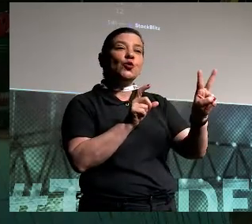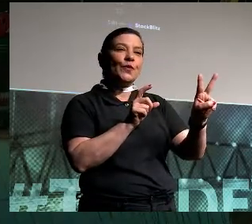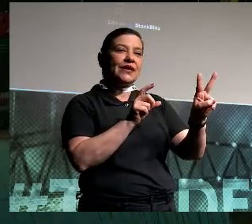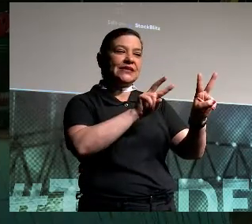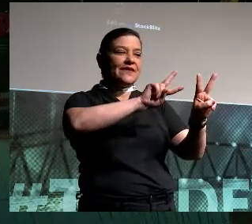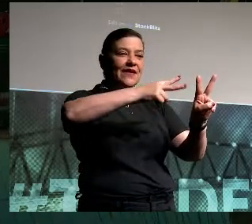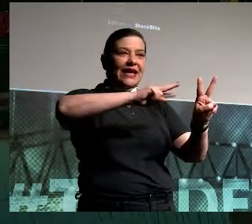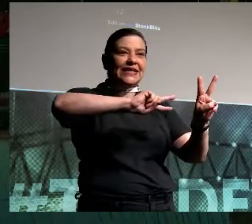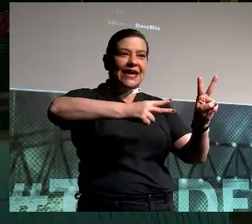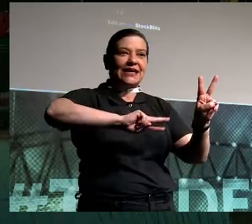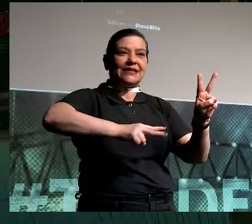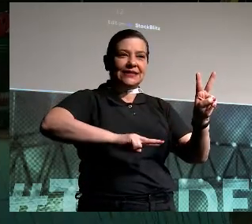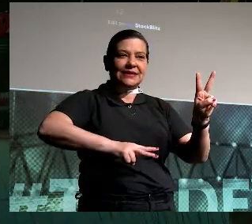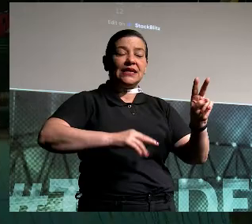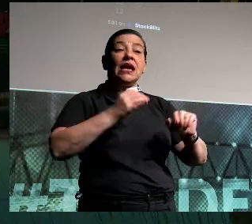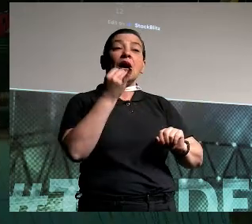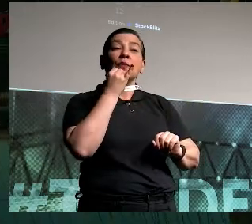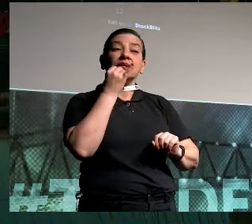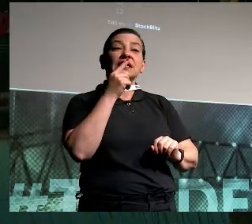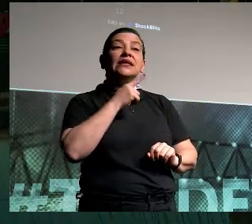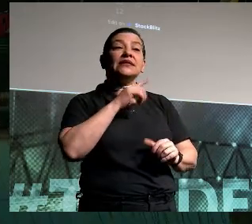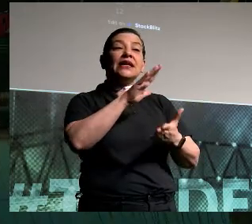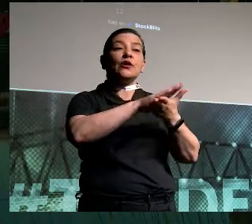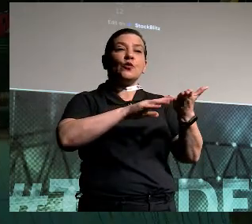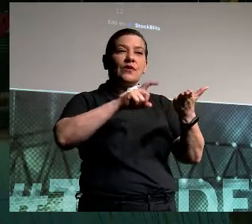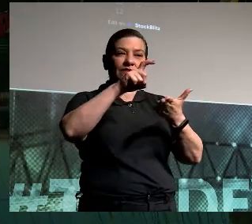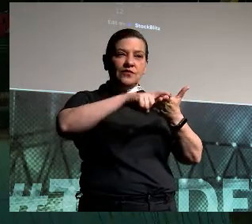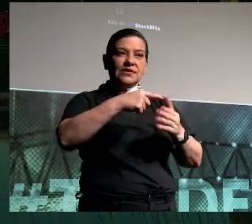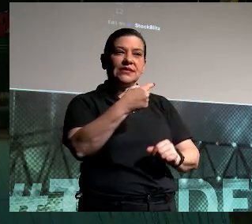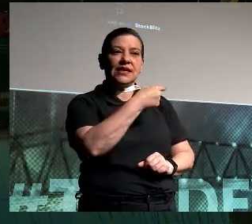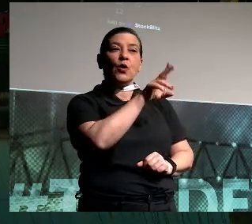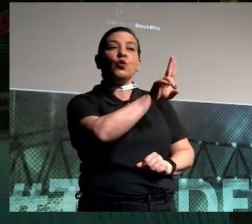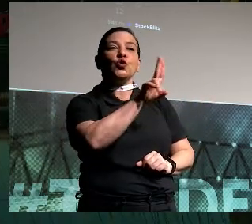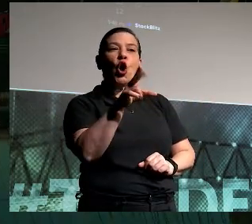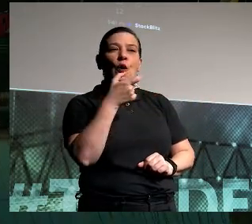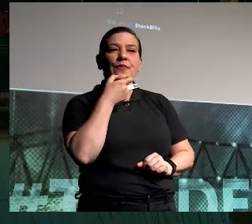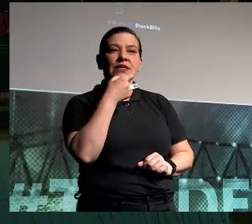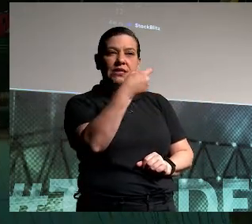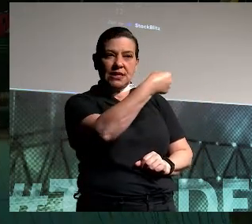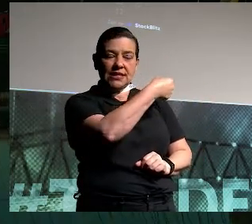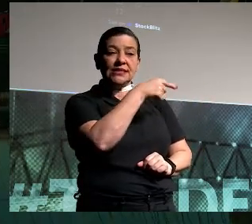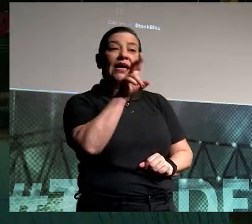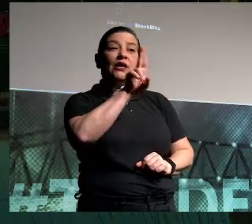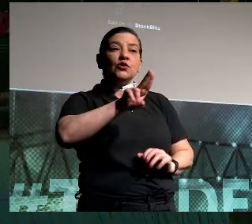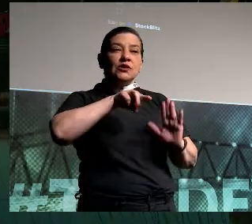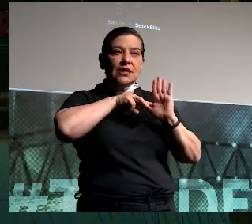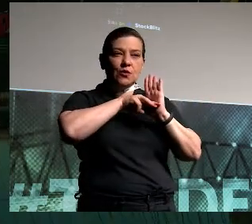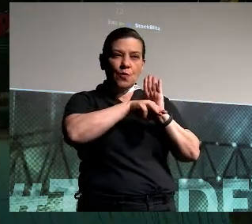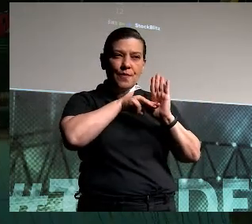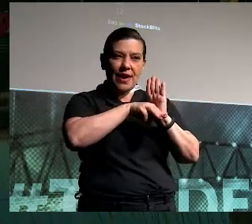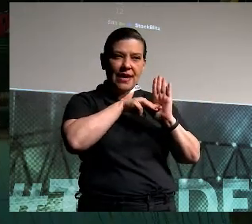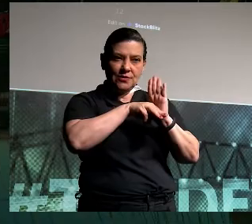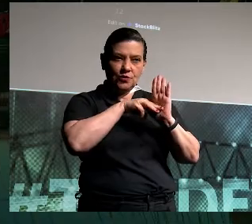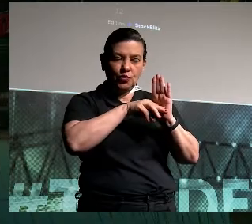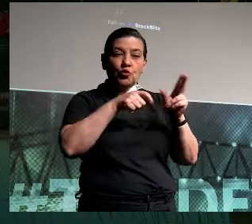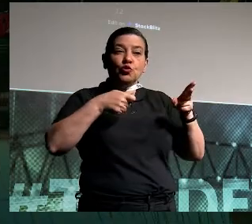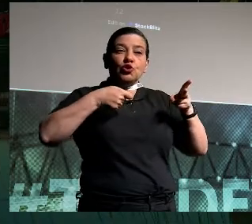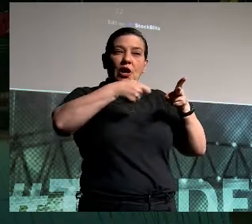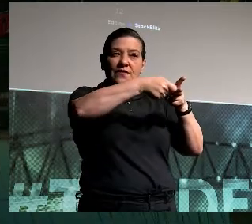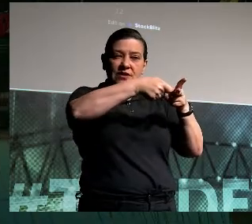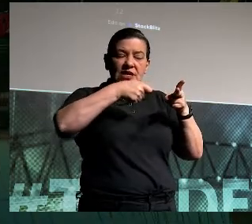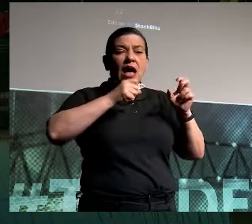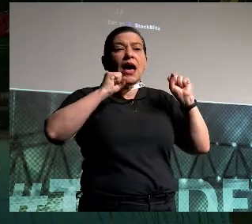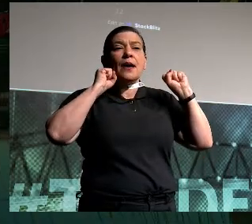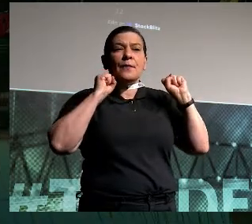variáveis. Imagina aqui que eu tenho uma funçãozinha chamada createArray, que eu estou utilizando o método de structuring do JavaScript, que eu